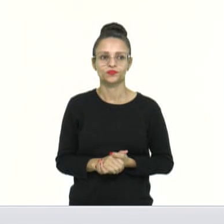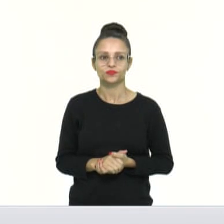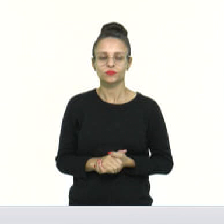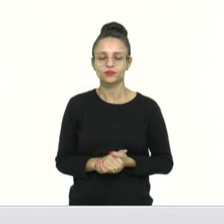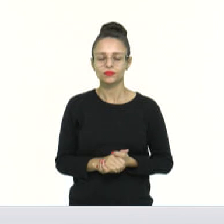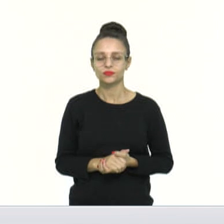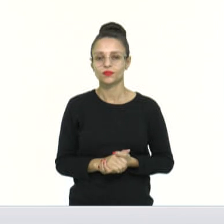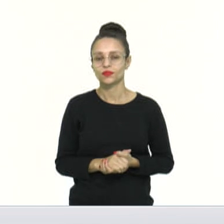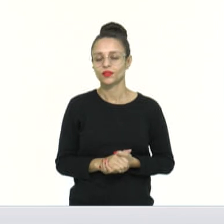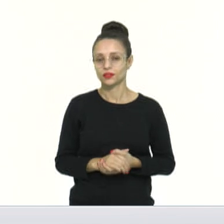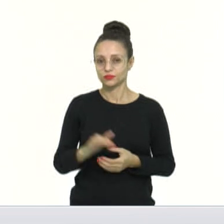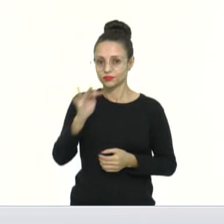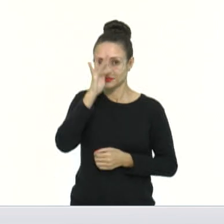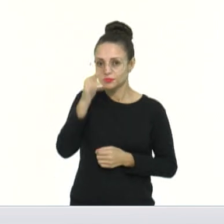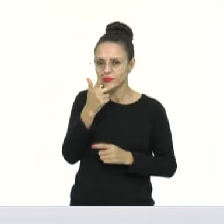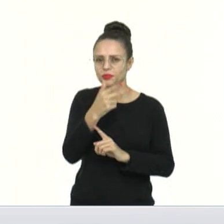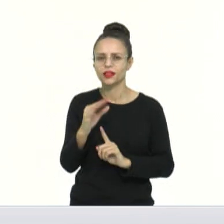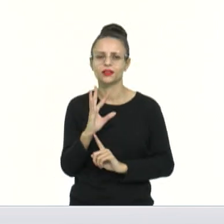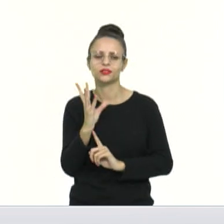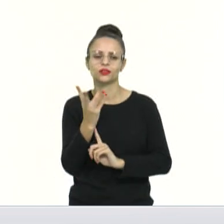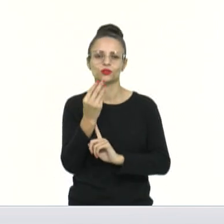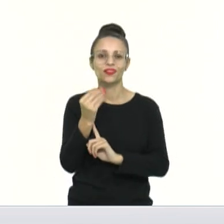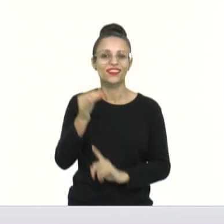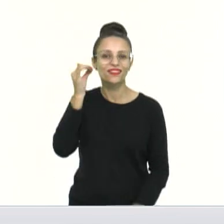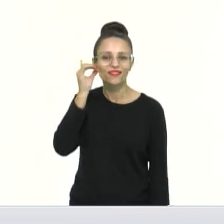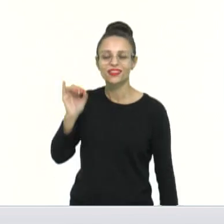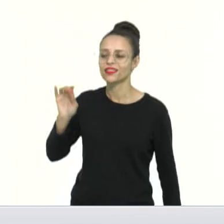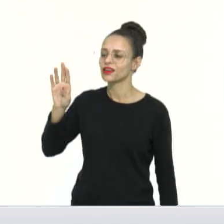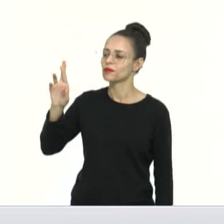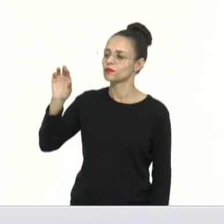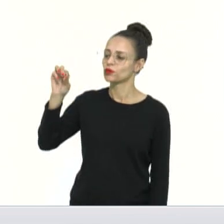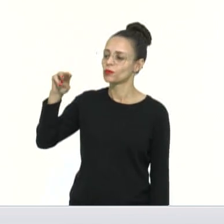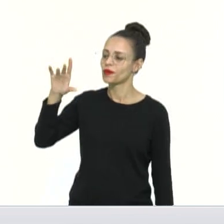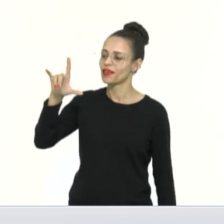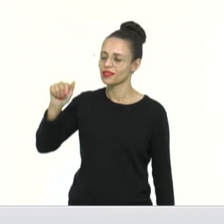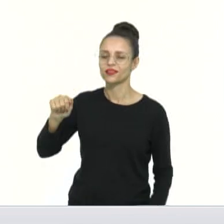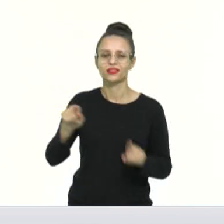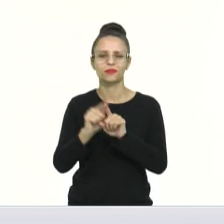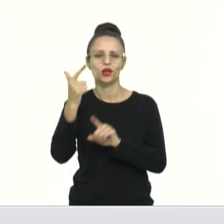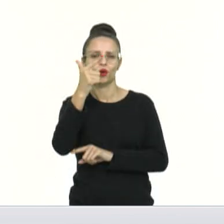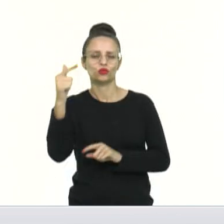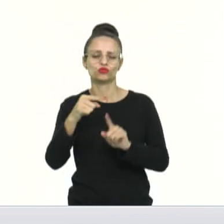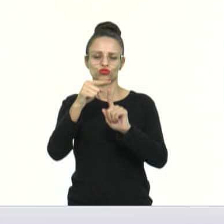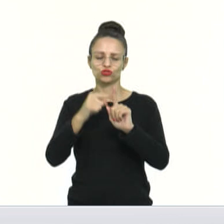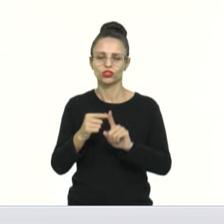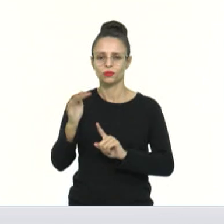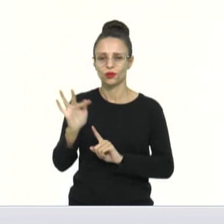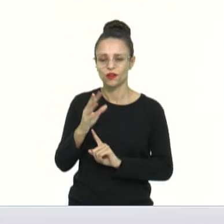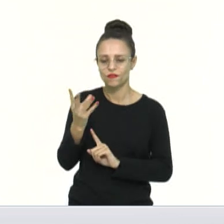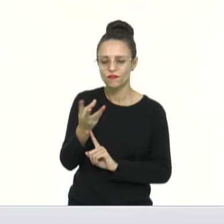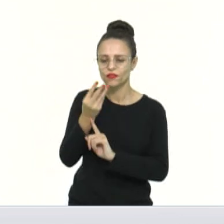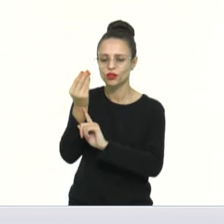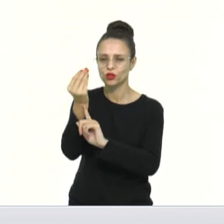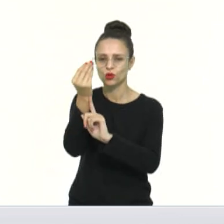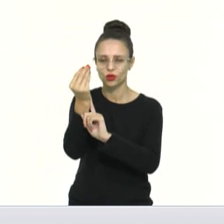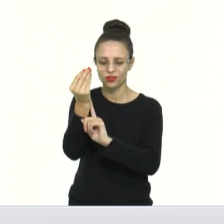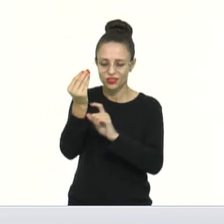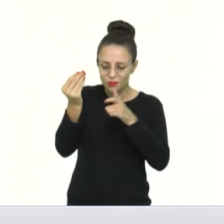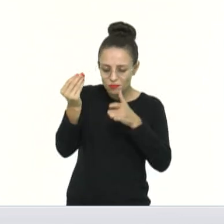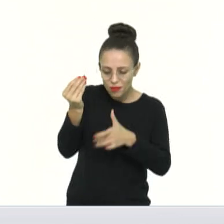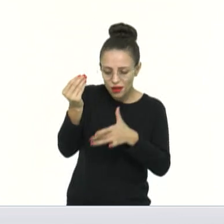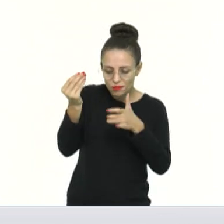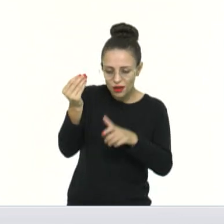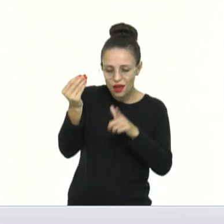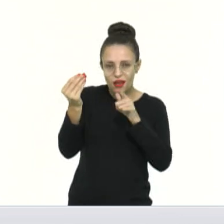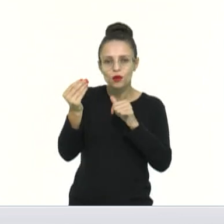Plantas que acumulam água. Evite ter bromélias e outras plantas que acumulam água, ou retire semanalmente a